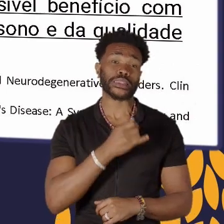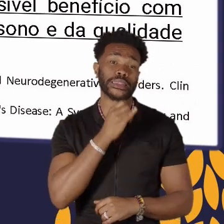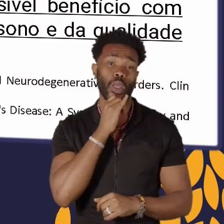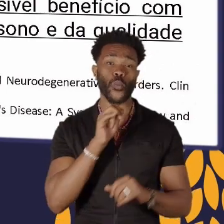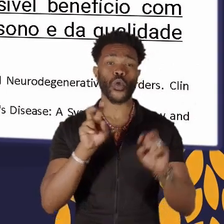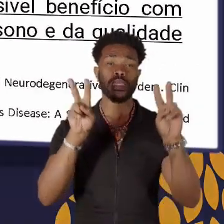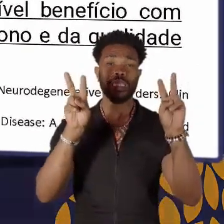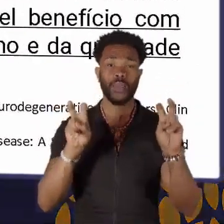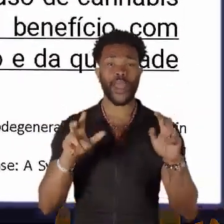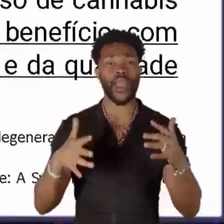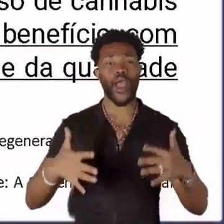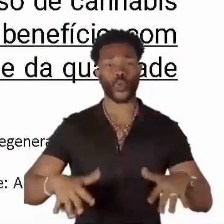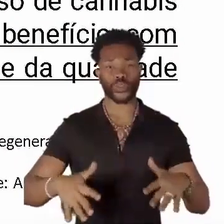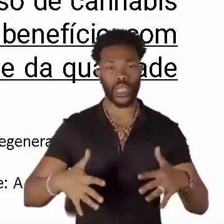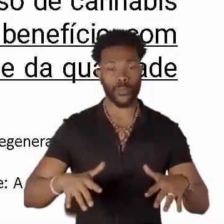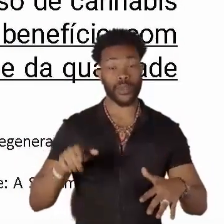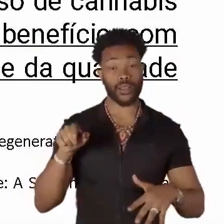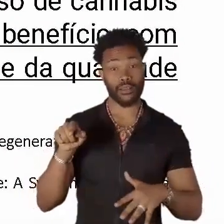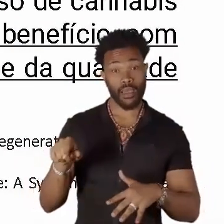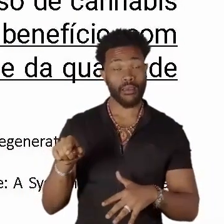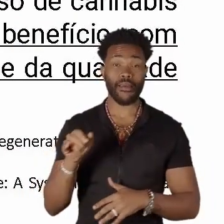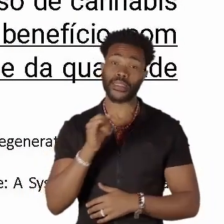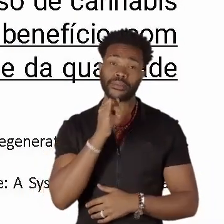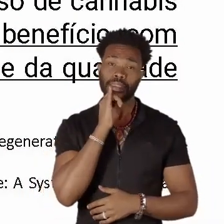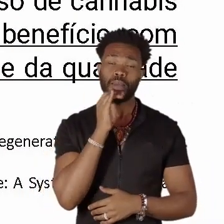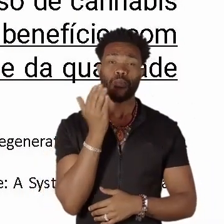questão do Alzheimer, a gente não tem um